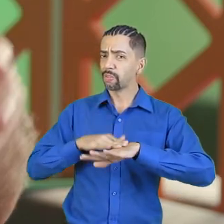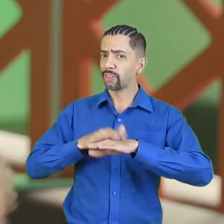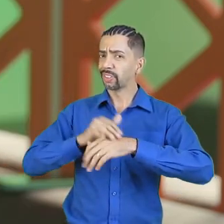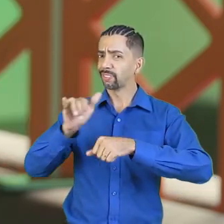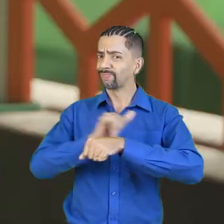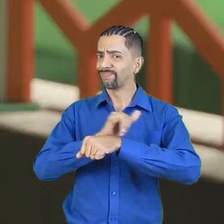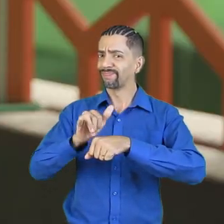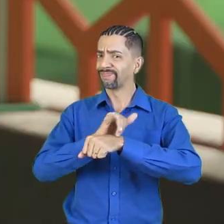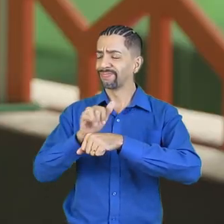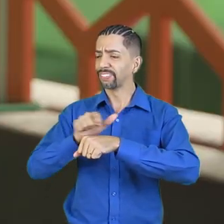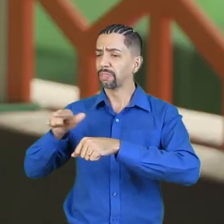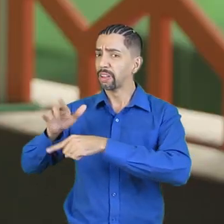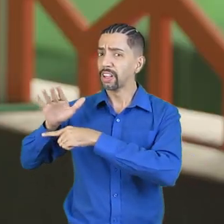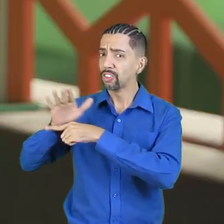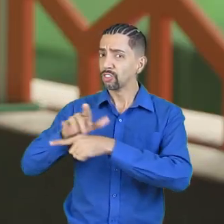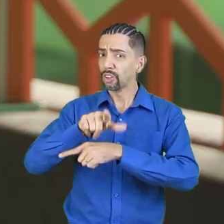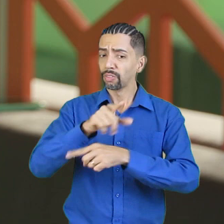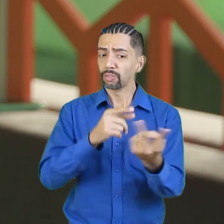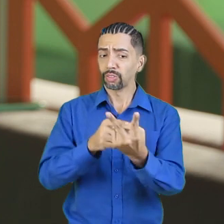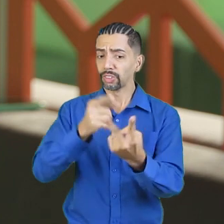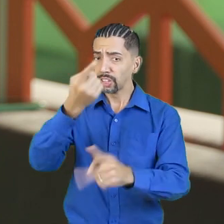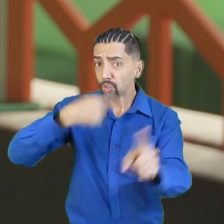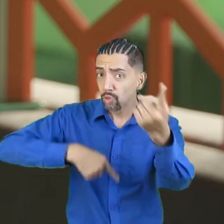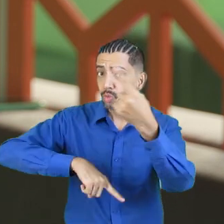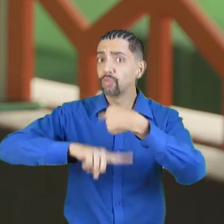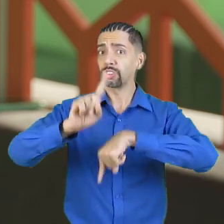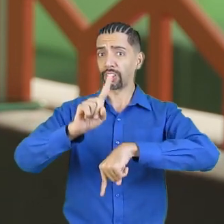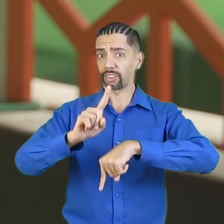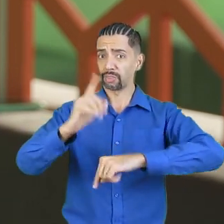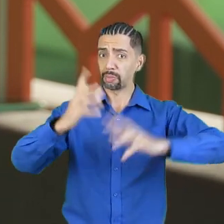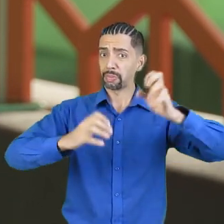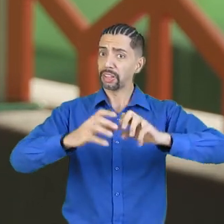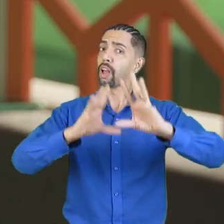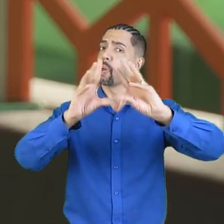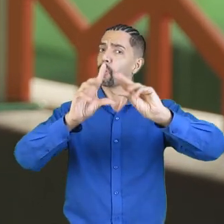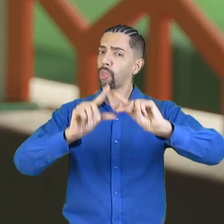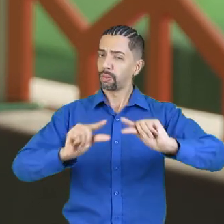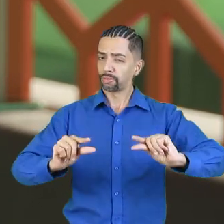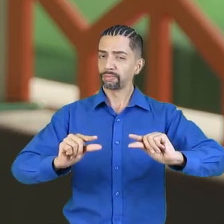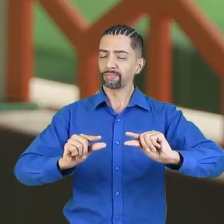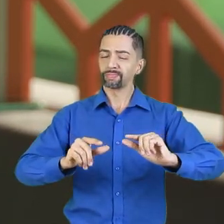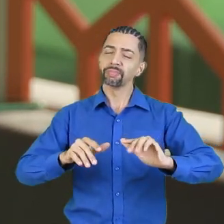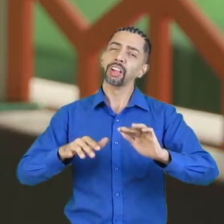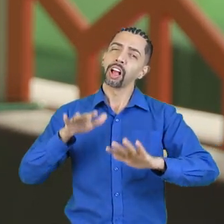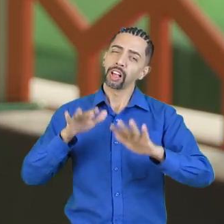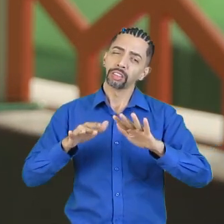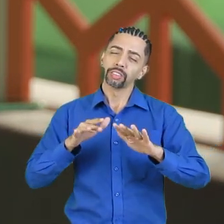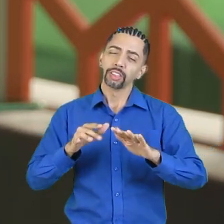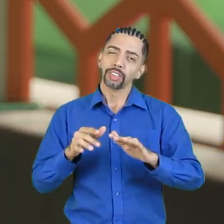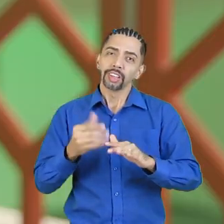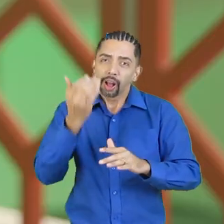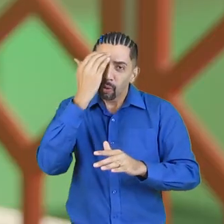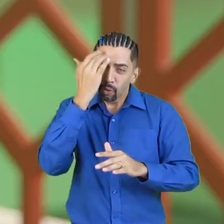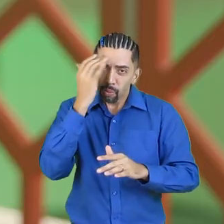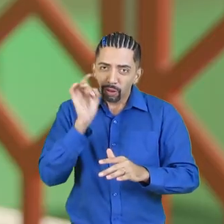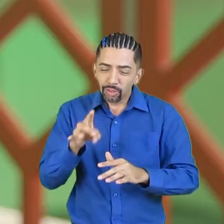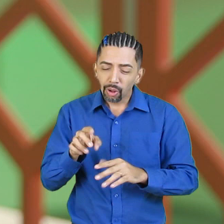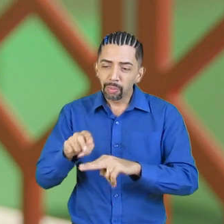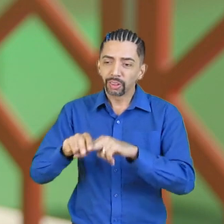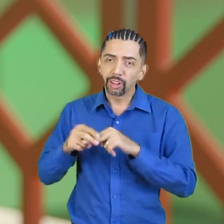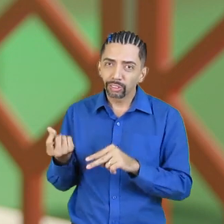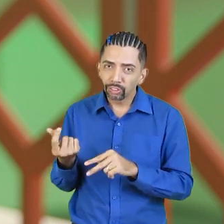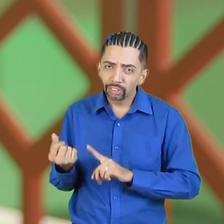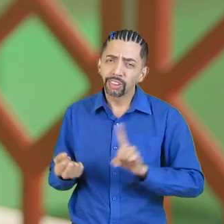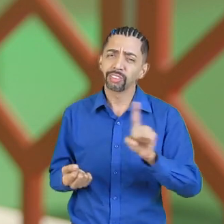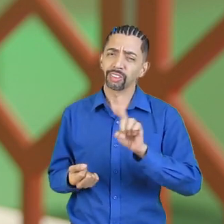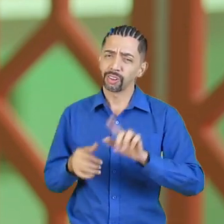não um inimigo? Certamente as crises conjugais não provêm só do dinheiro, são diversos fatores. Mas vamos aqui falar